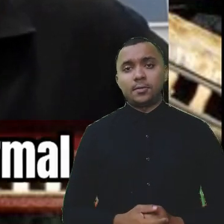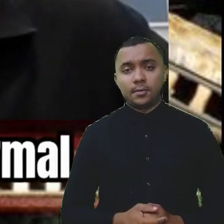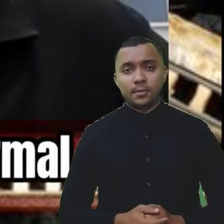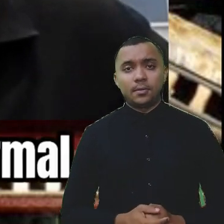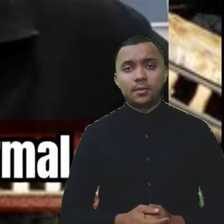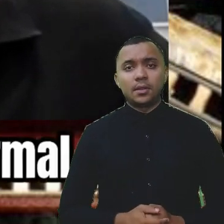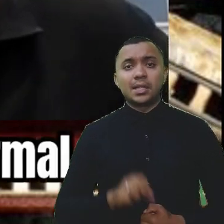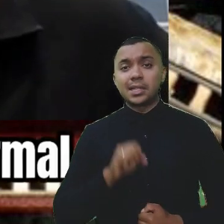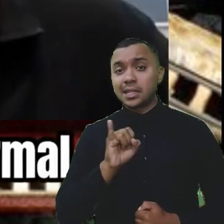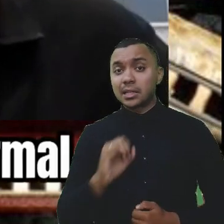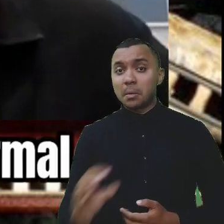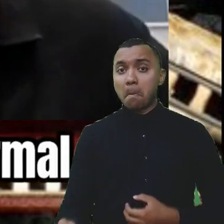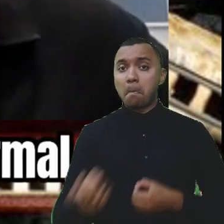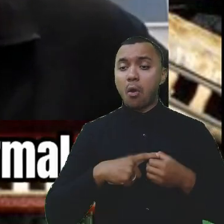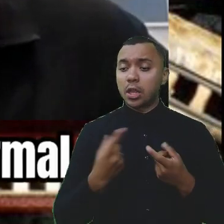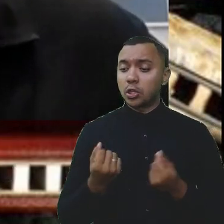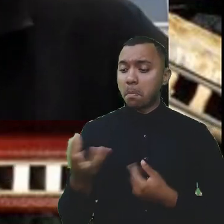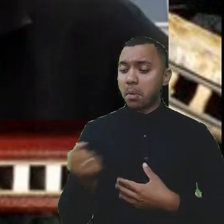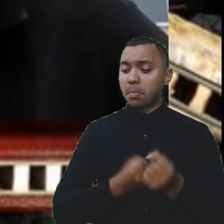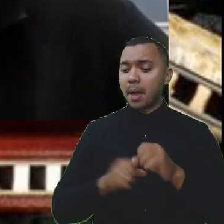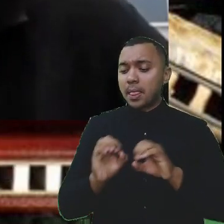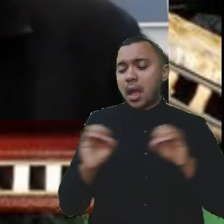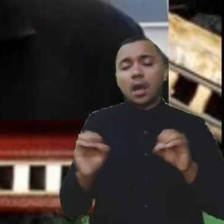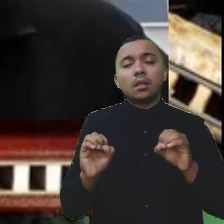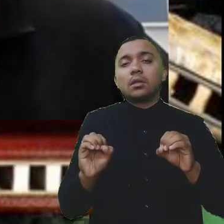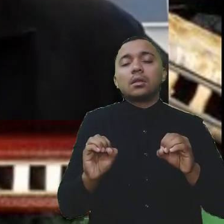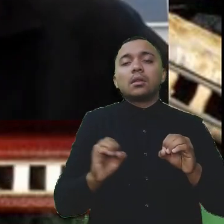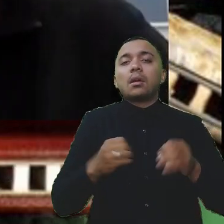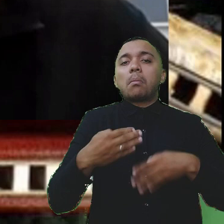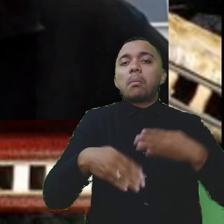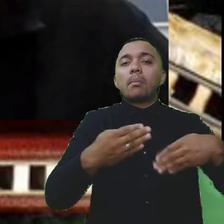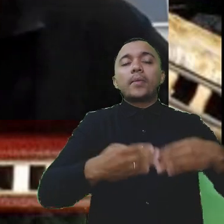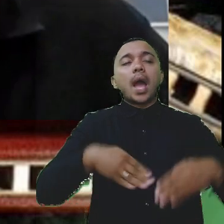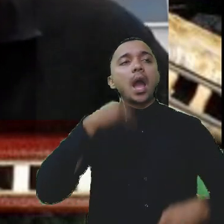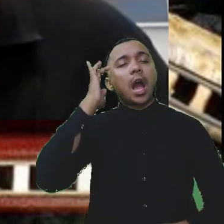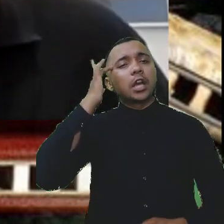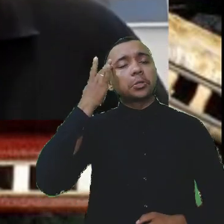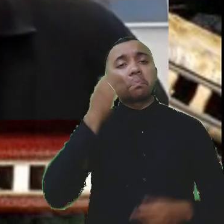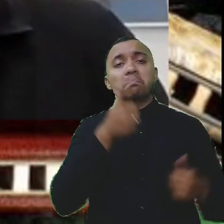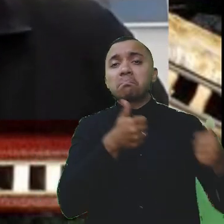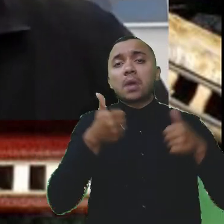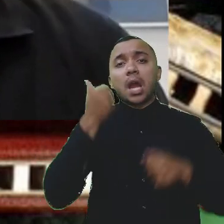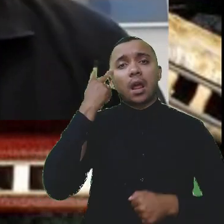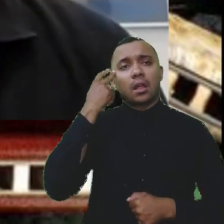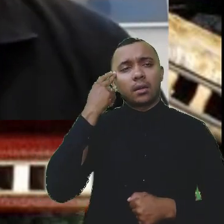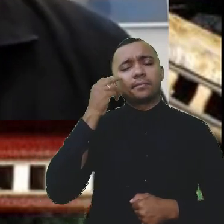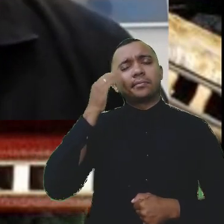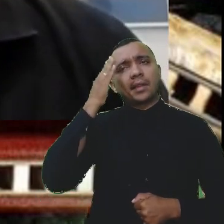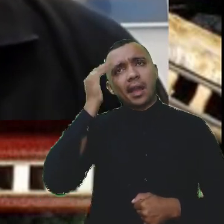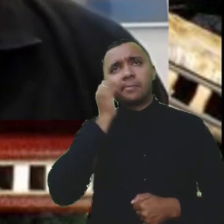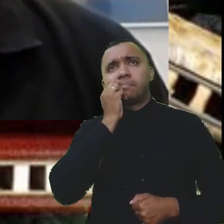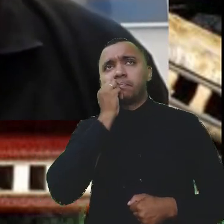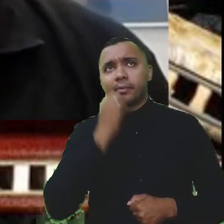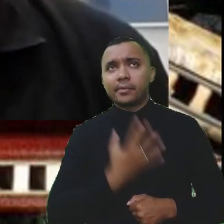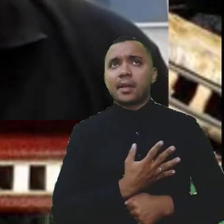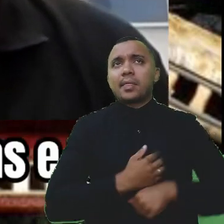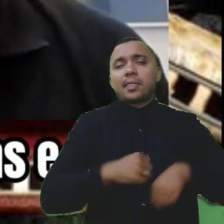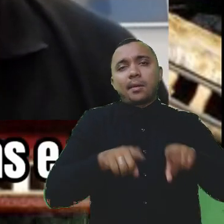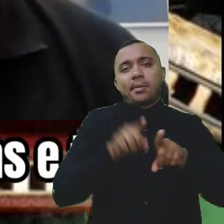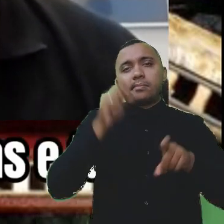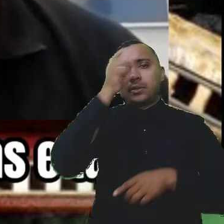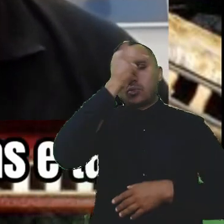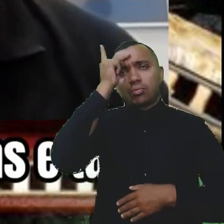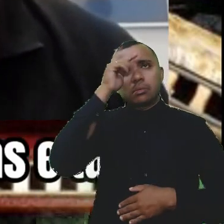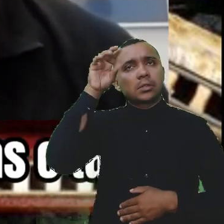esse não pagamento está se tornando uma coisa normal. E aí, tudo bem. As pessoas podem. Claro que tem um lado positivo, as pessoas te ouvem,